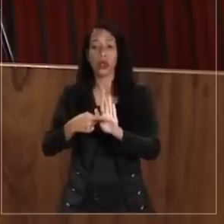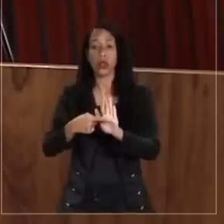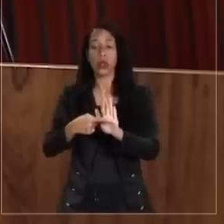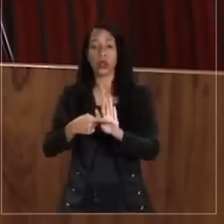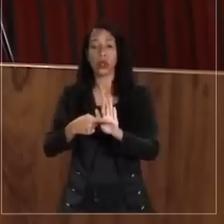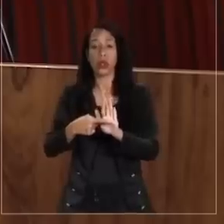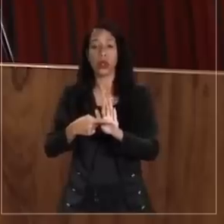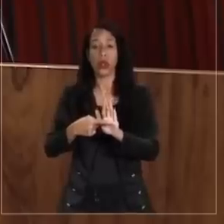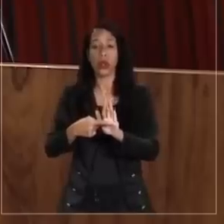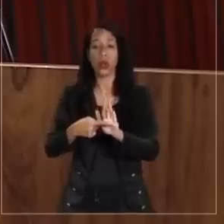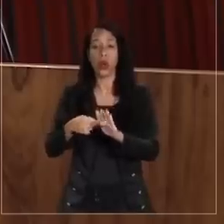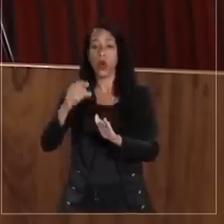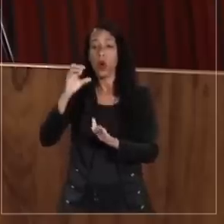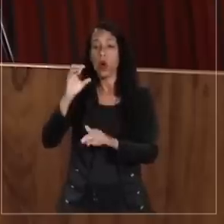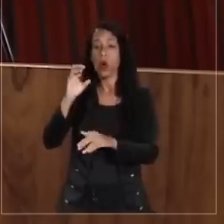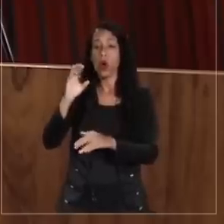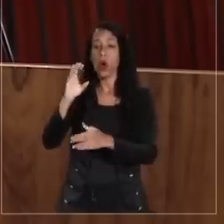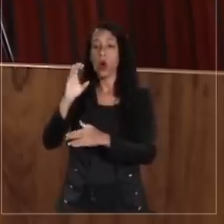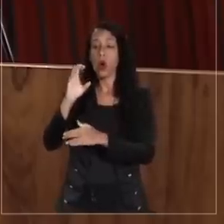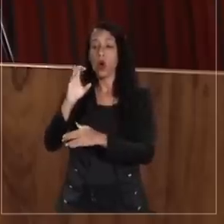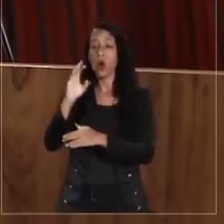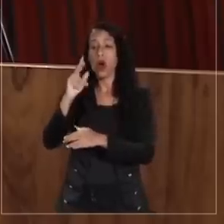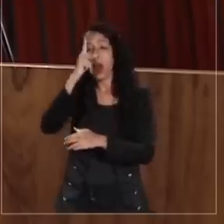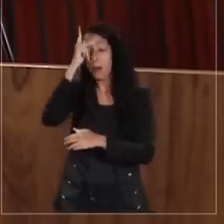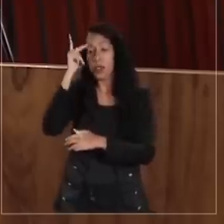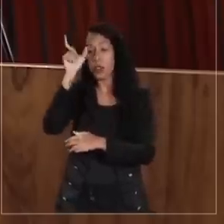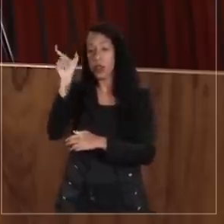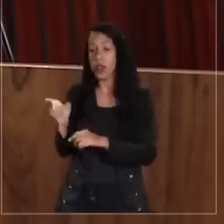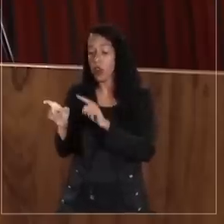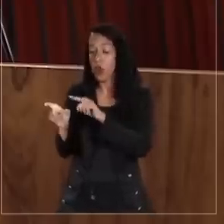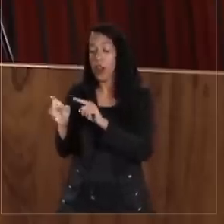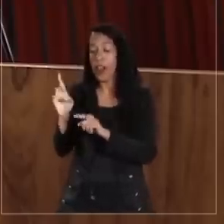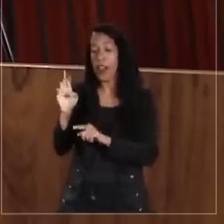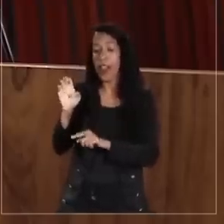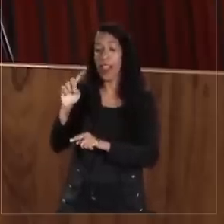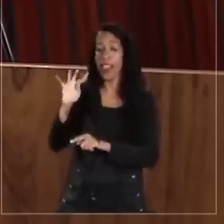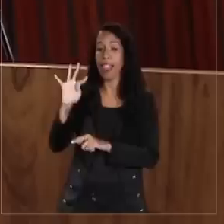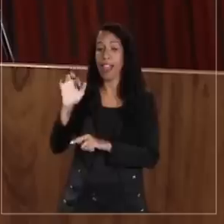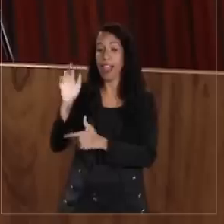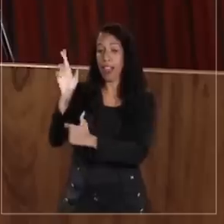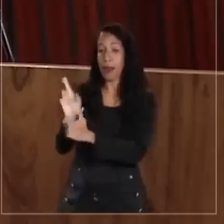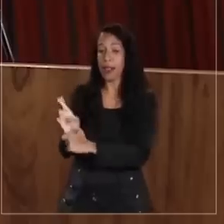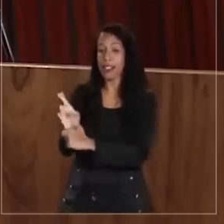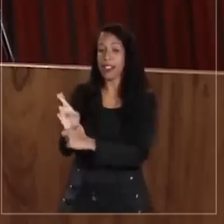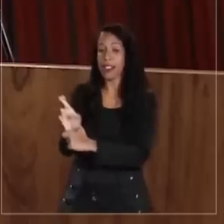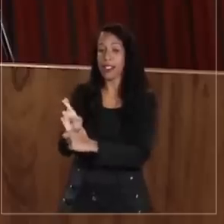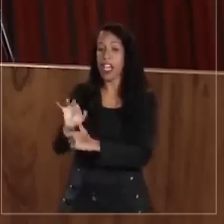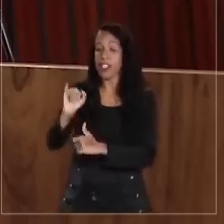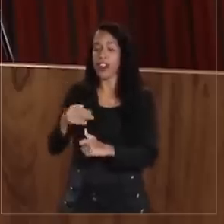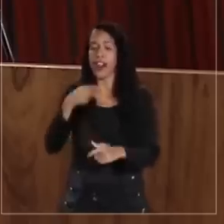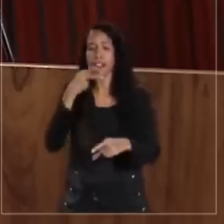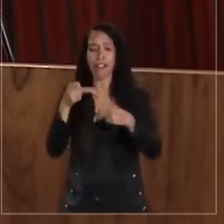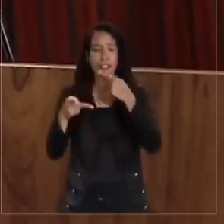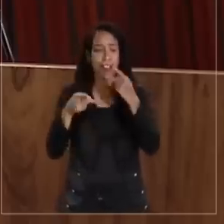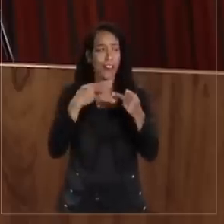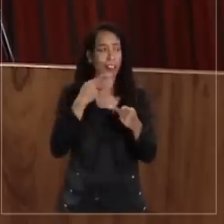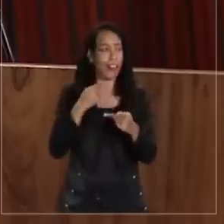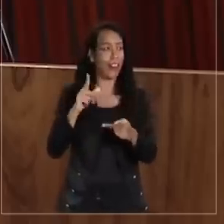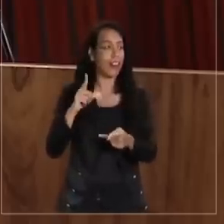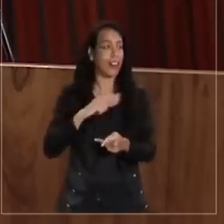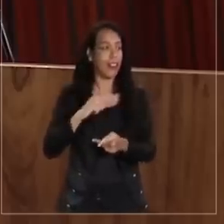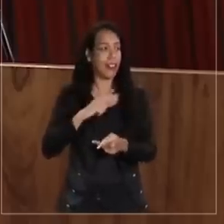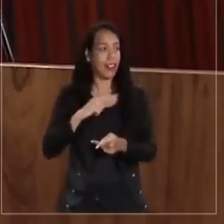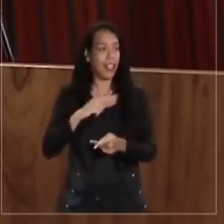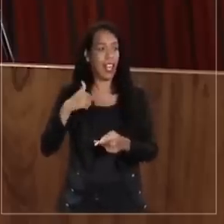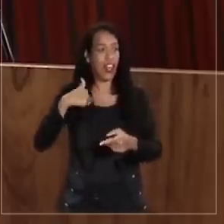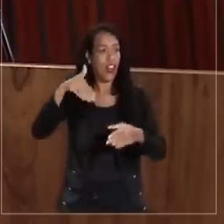senhor Corregedor-Geral, relator deste caso. E por todos os motivos, senhor presidente, como disse a Vossa Excelência, como de pronto disse,